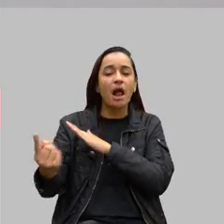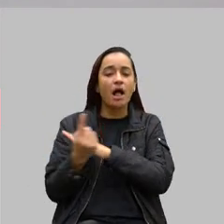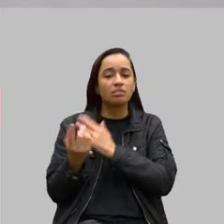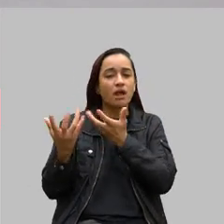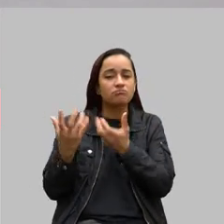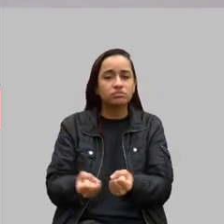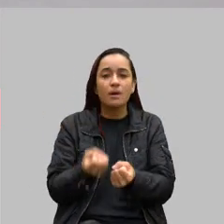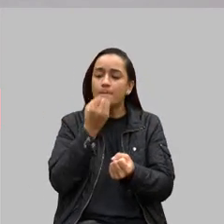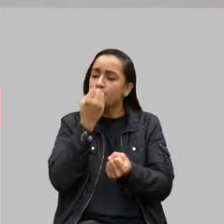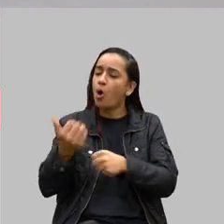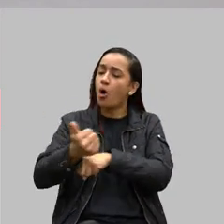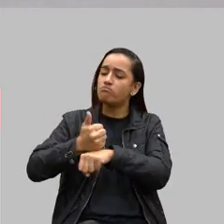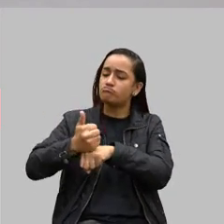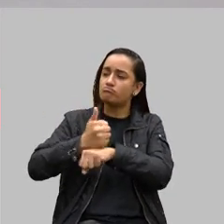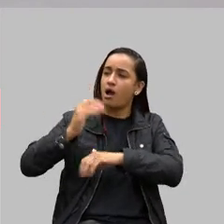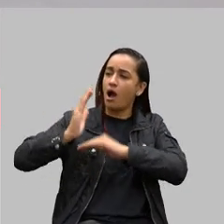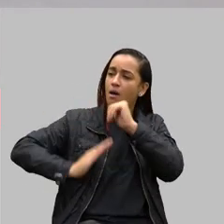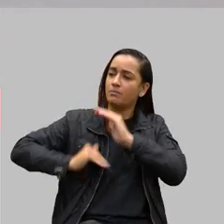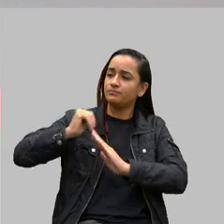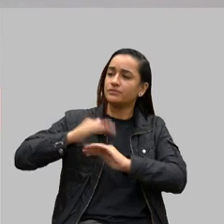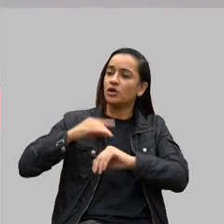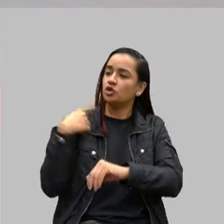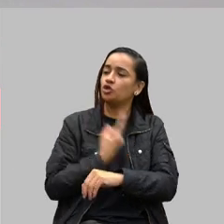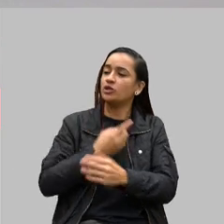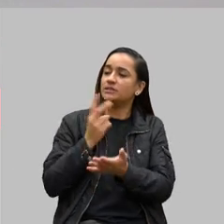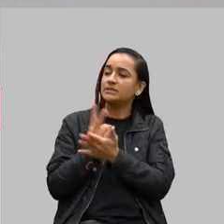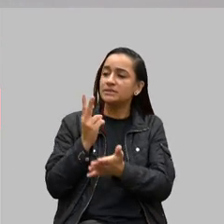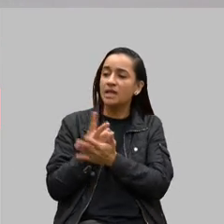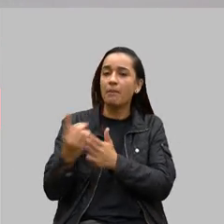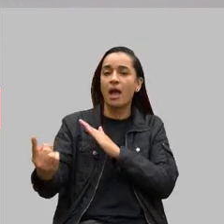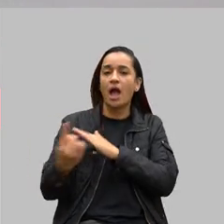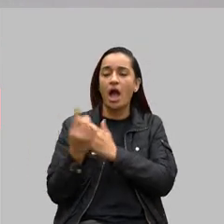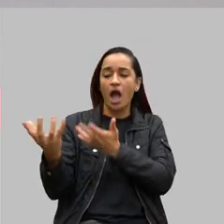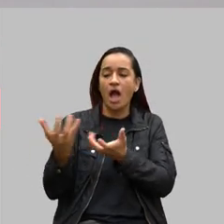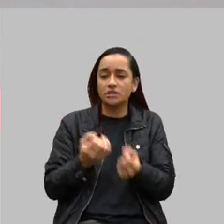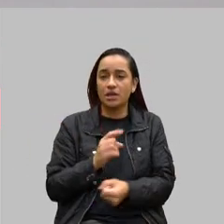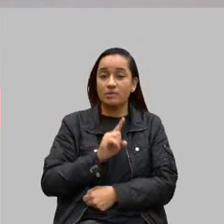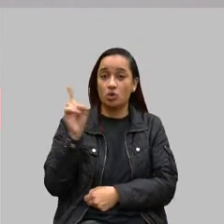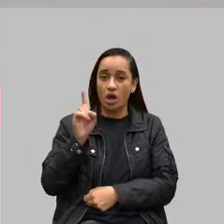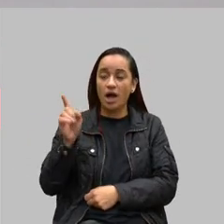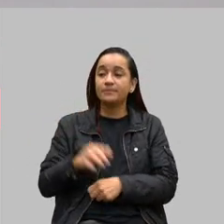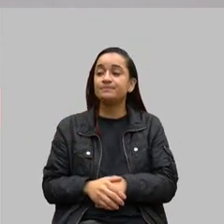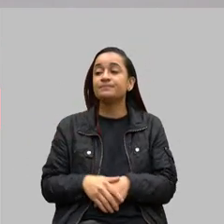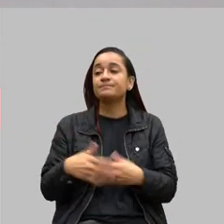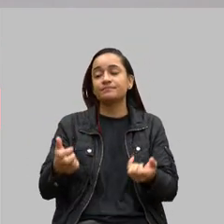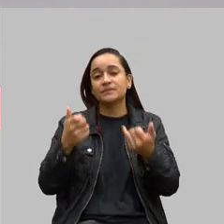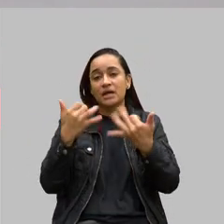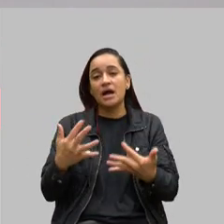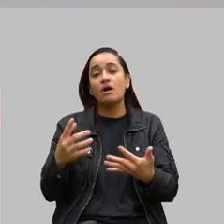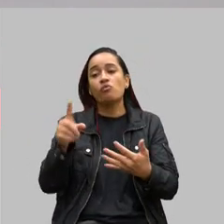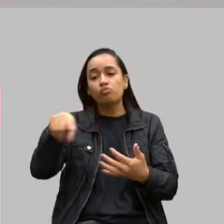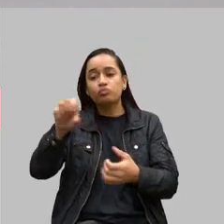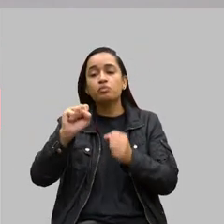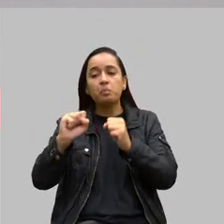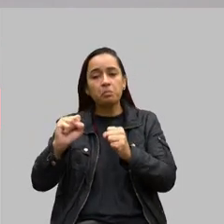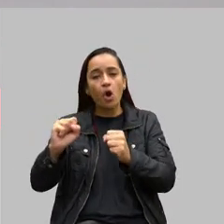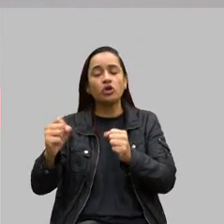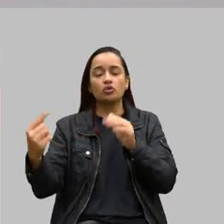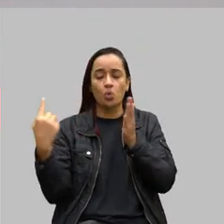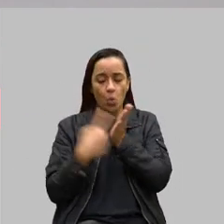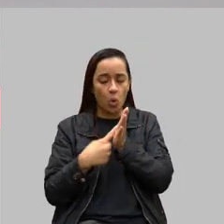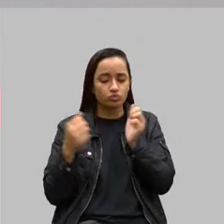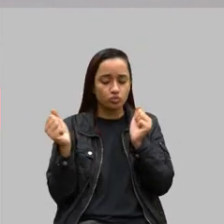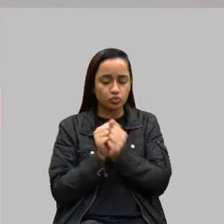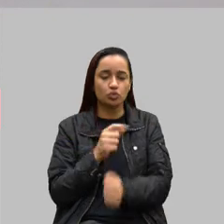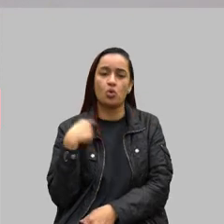competência que a gente sempre é atendido lá na pasta e dizer né que continue aí contando com o nosso mandato